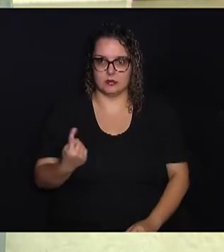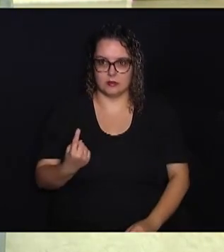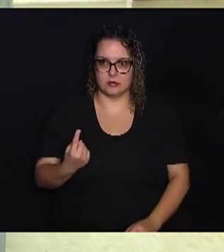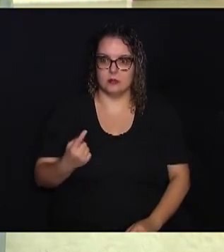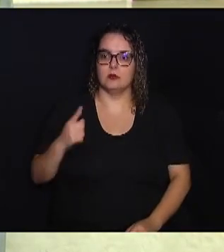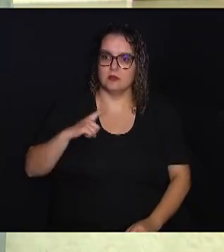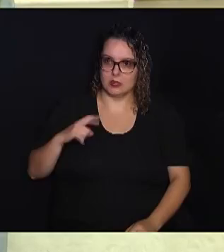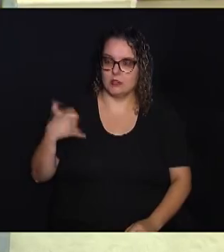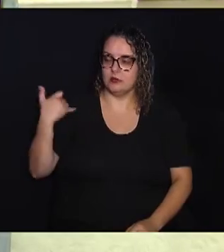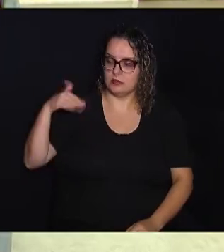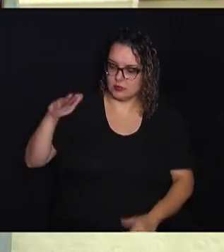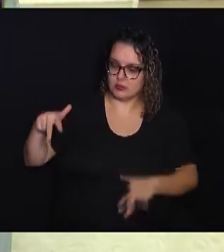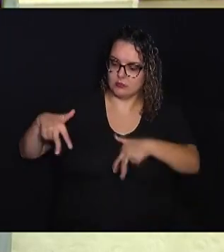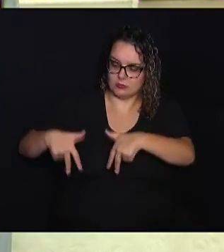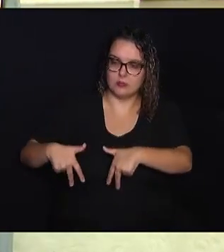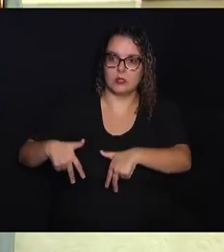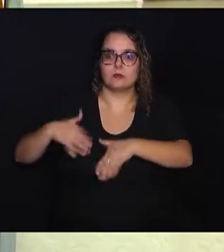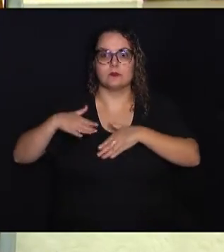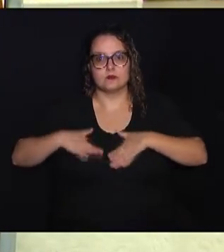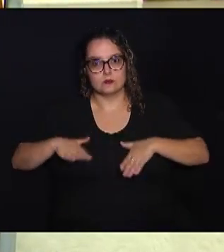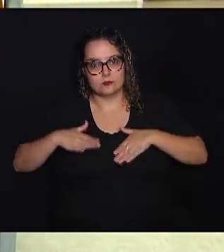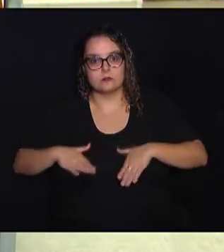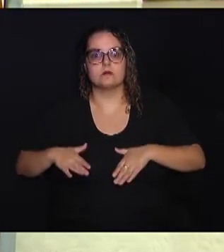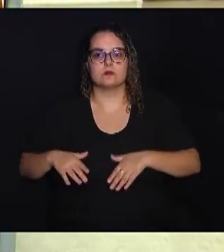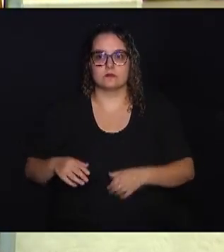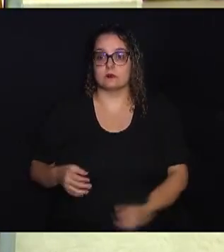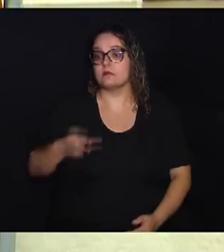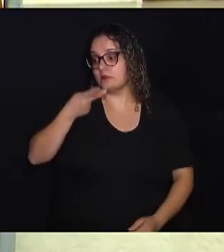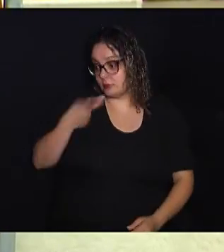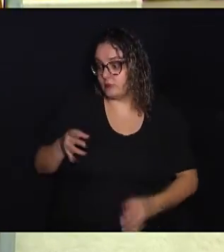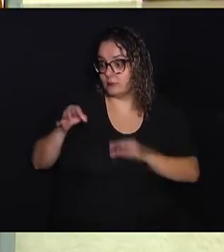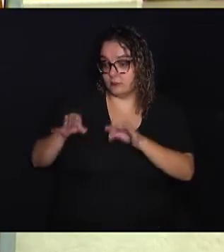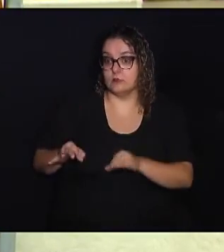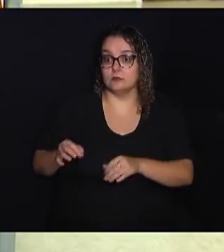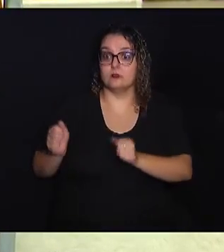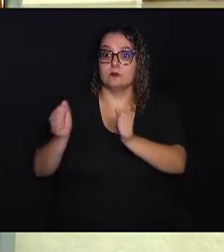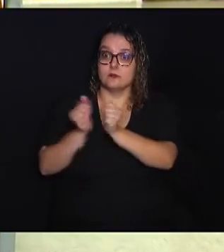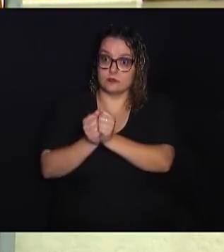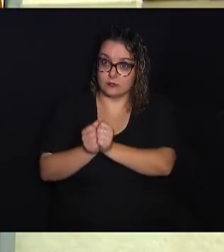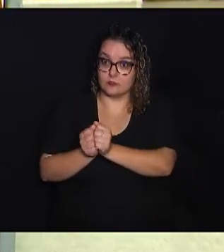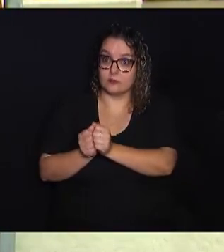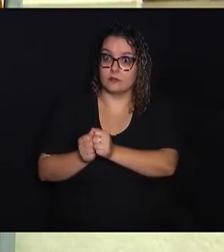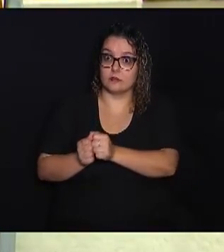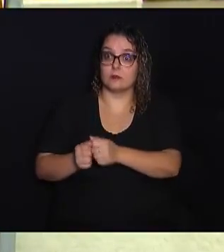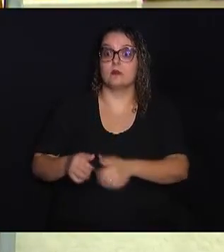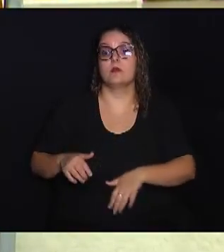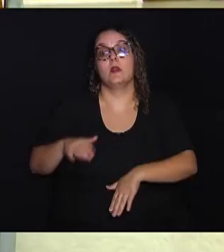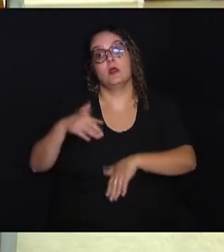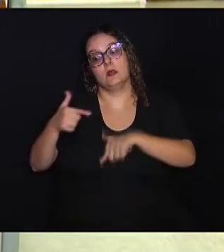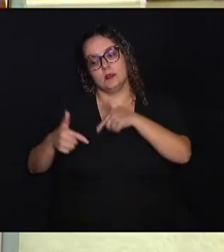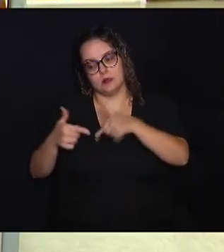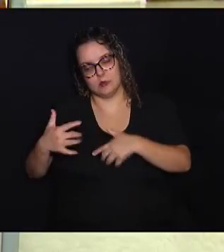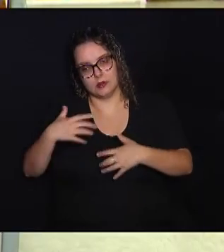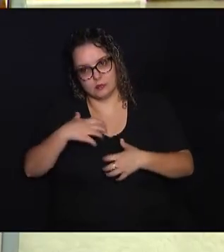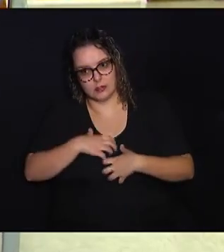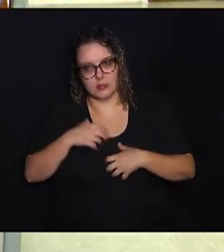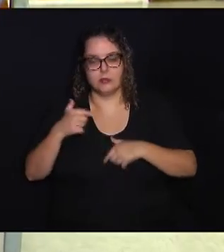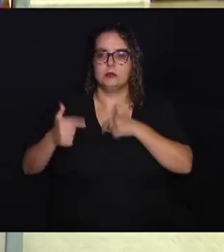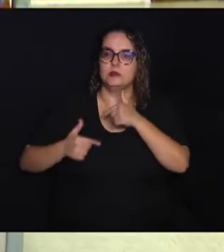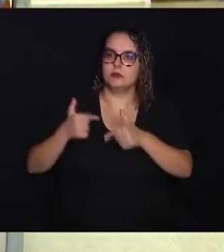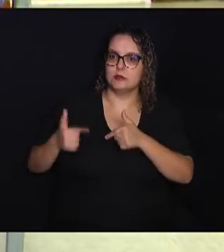um adulto do lado que está acalmando, que está tranquilizando e que está junto dele, trabalhando emocional, trabalhando